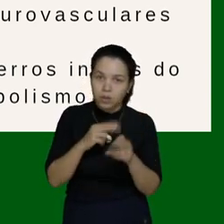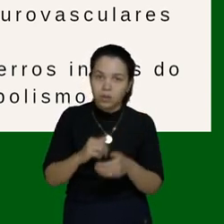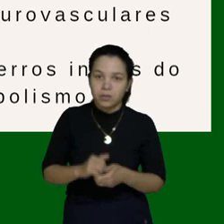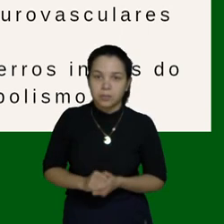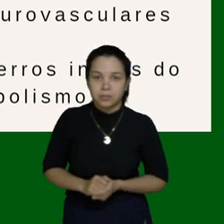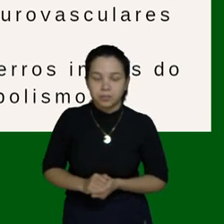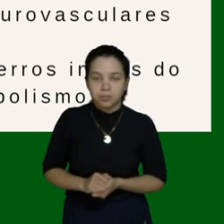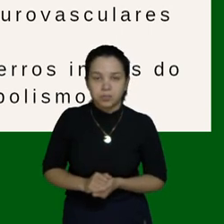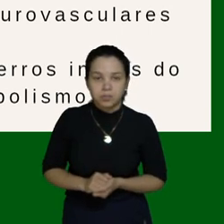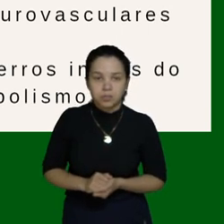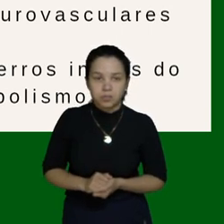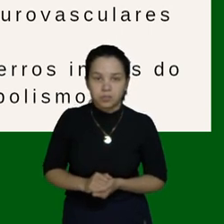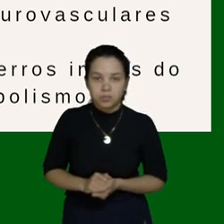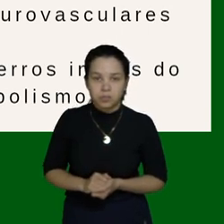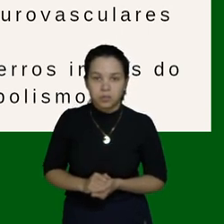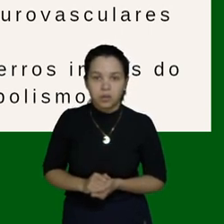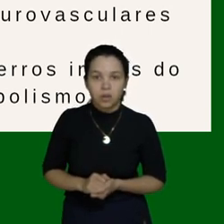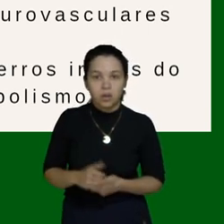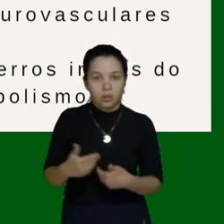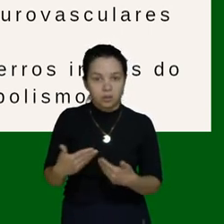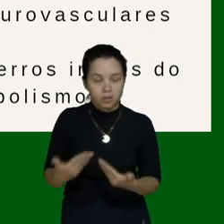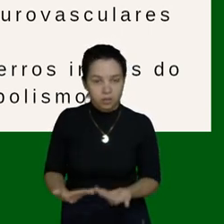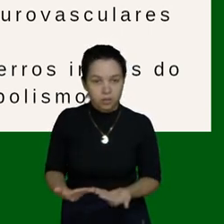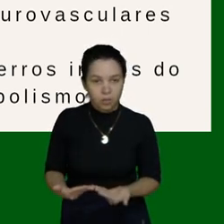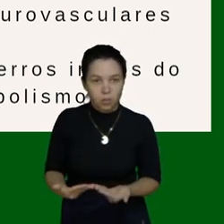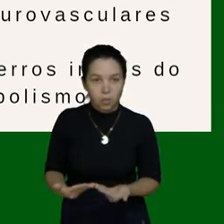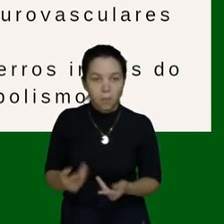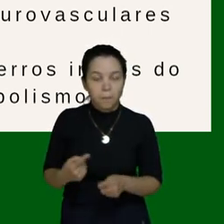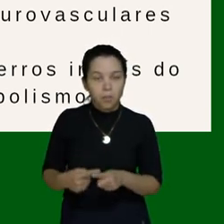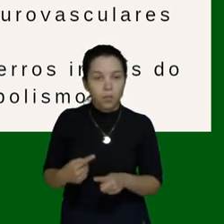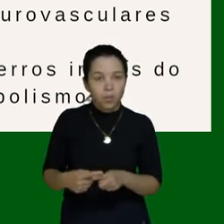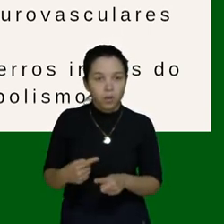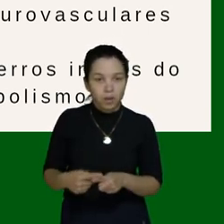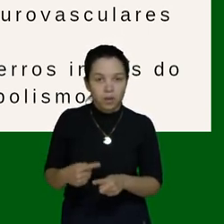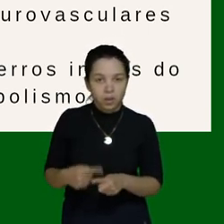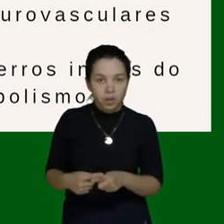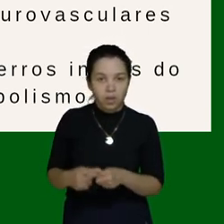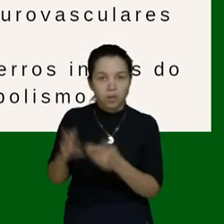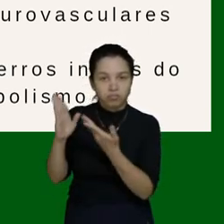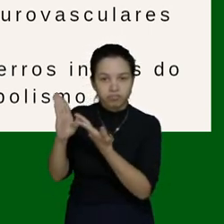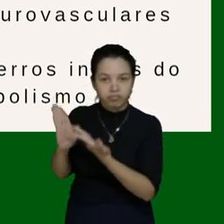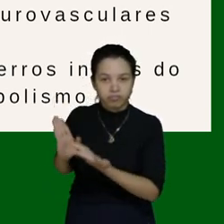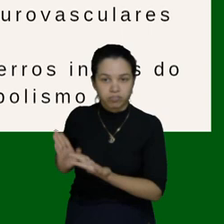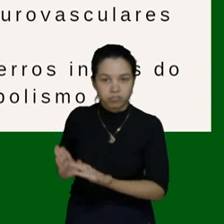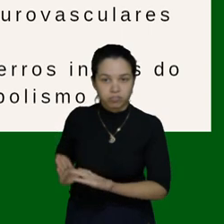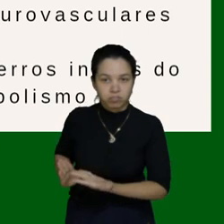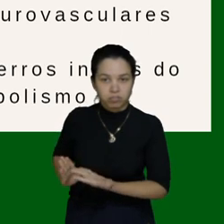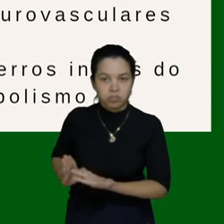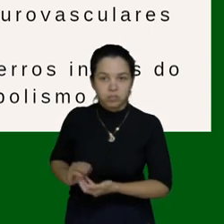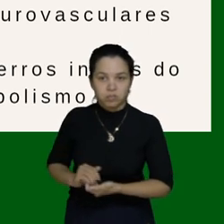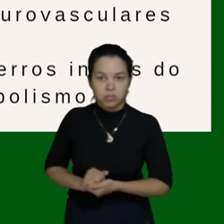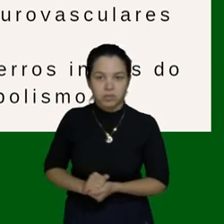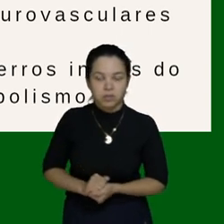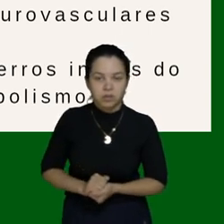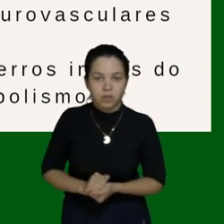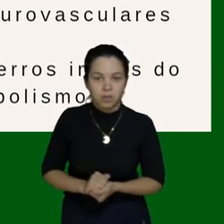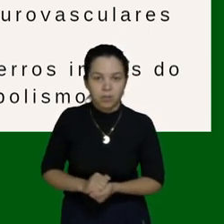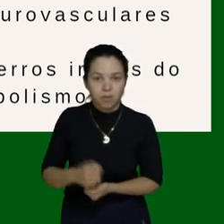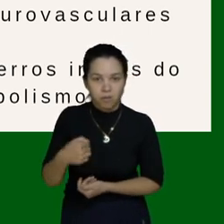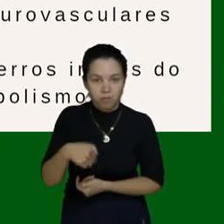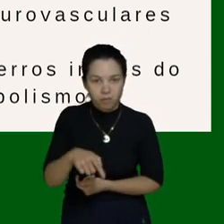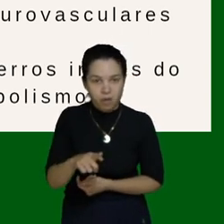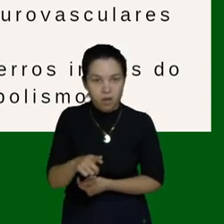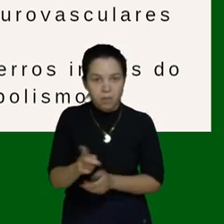os erros inatos ou seja por que que aparece os encaminhamentos que vão para neuro e não pro núcleo